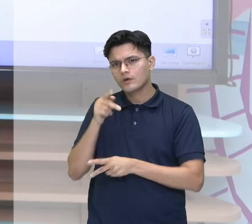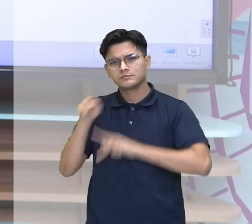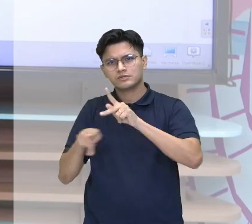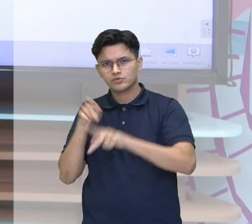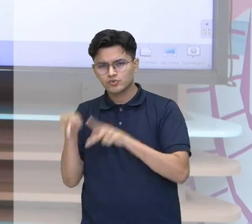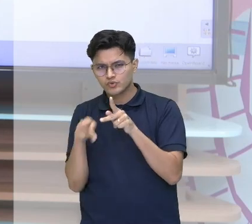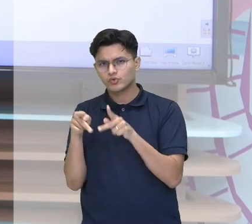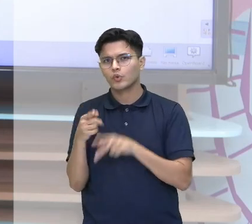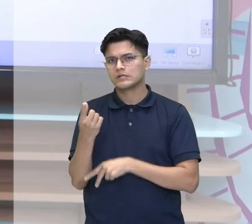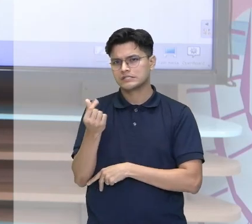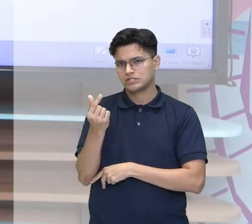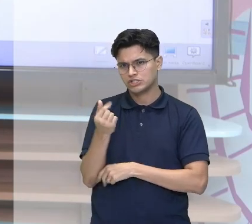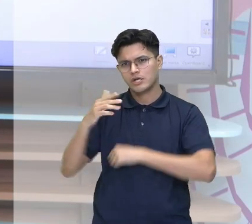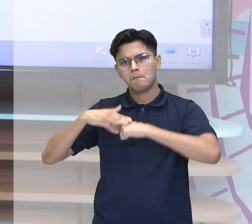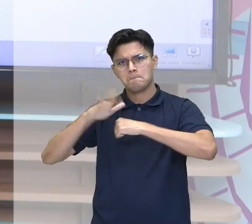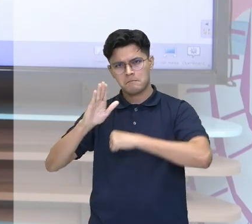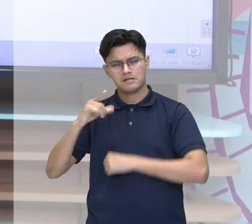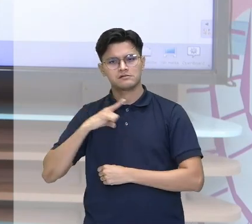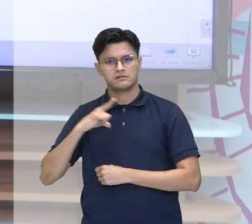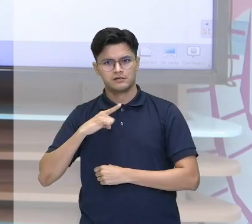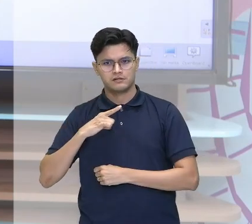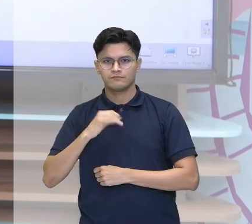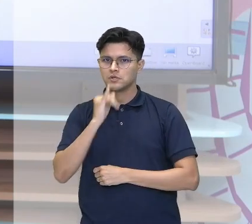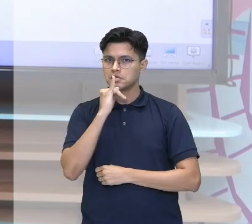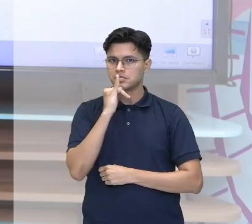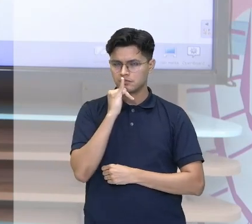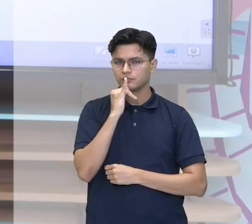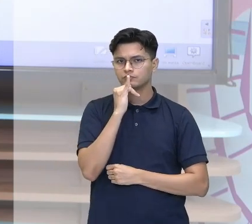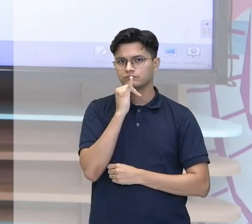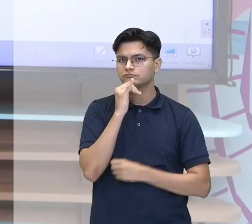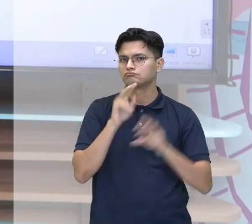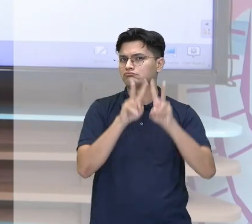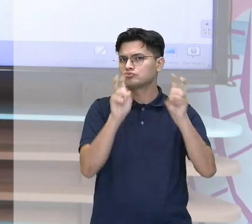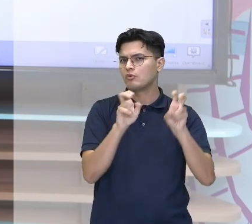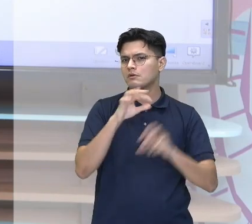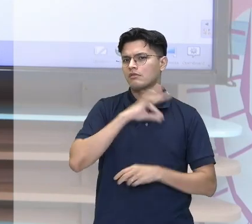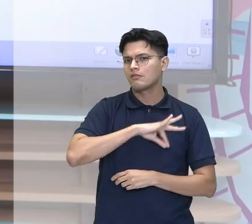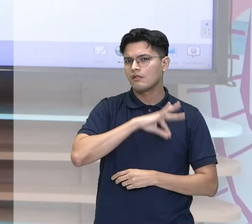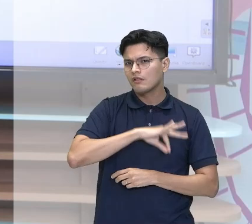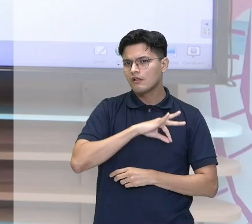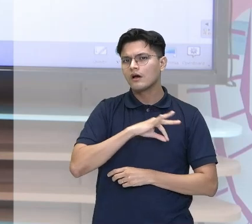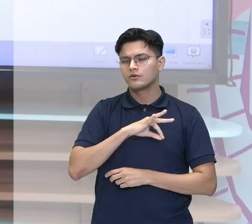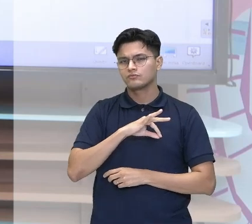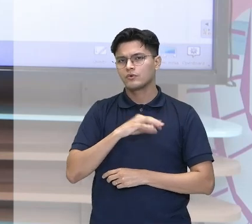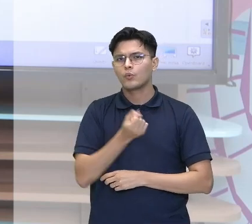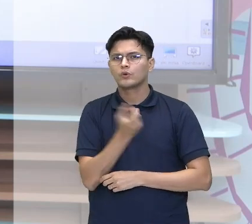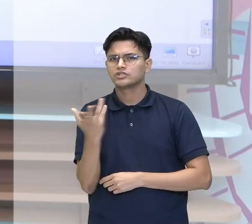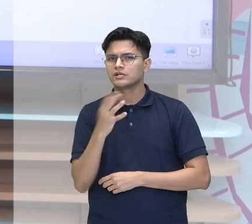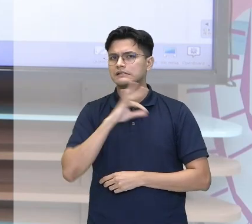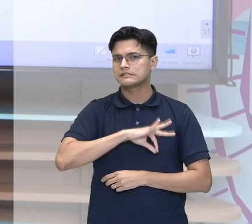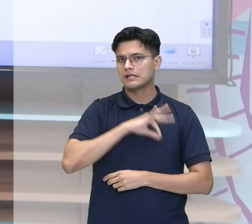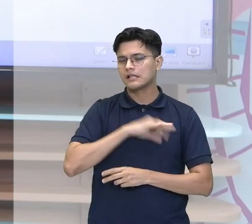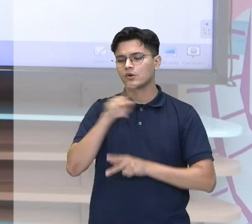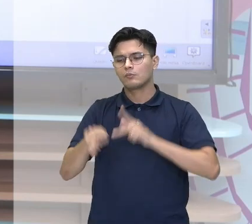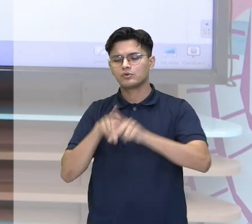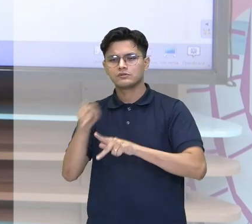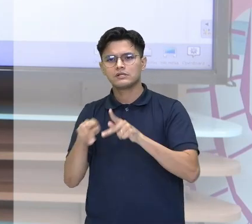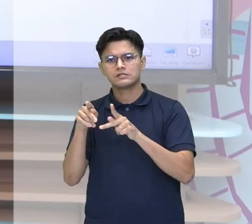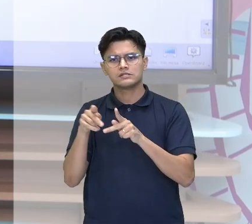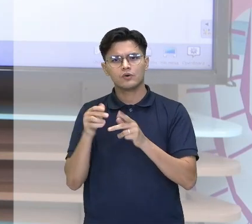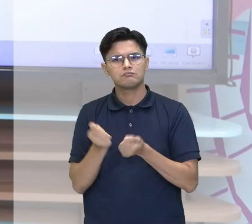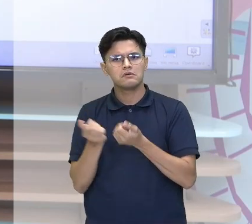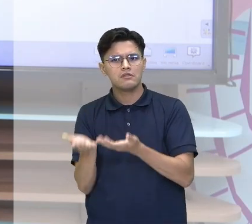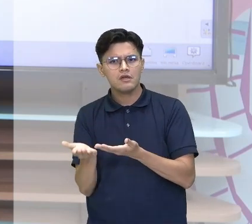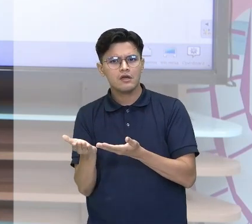observar isso através, por exemplo, dos salários que a população ela recebe. ali presente também no banco de dados do